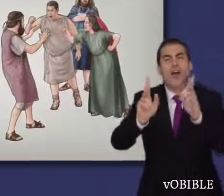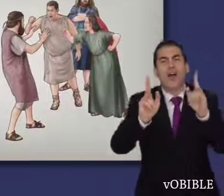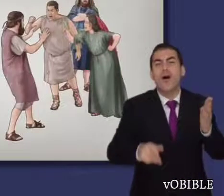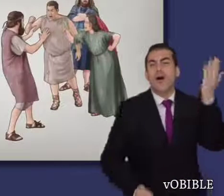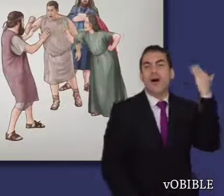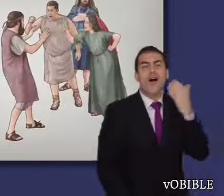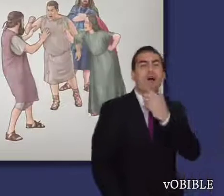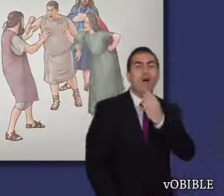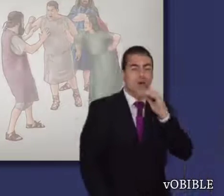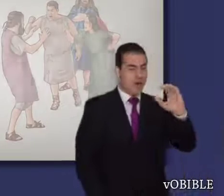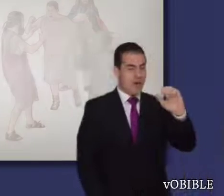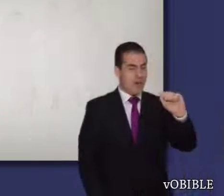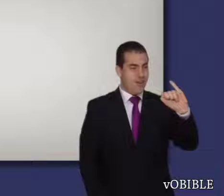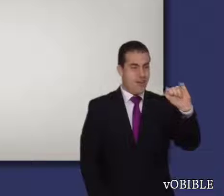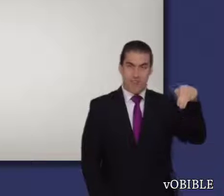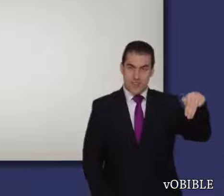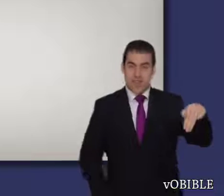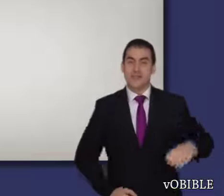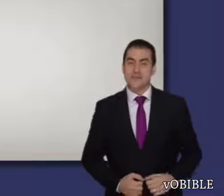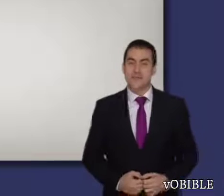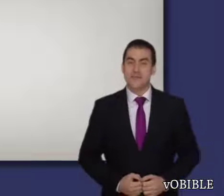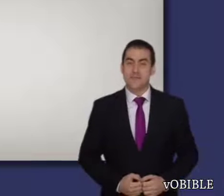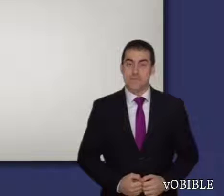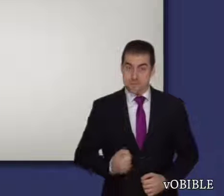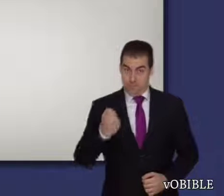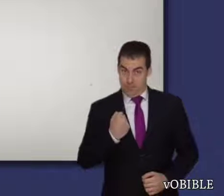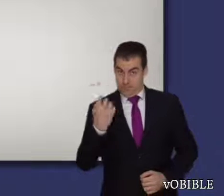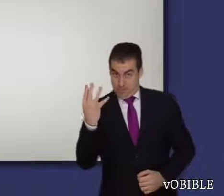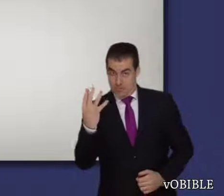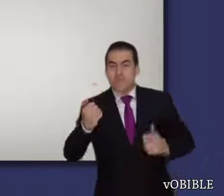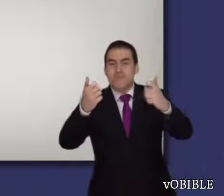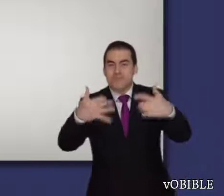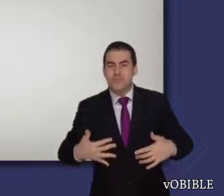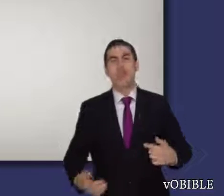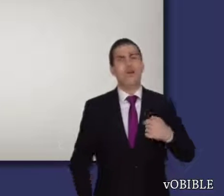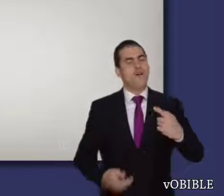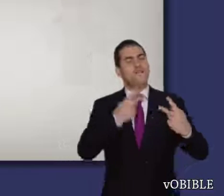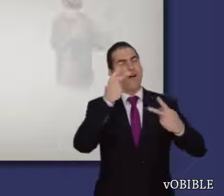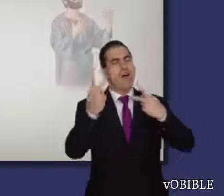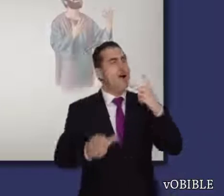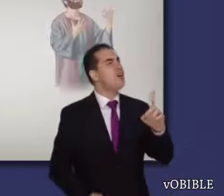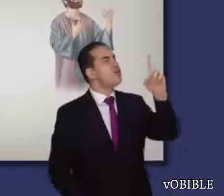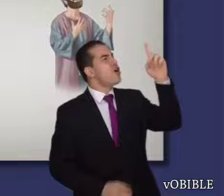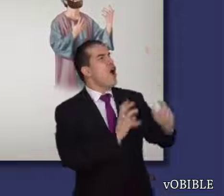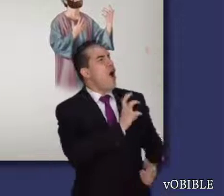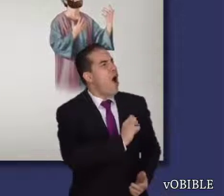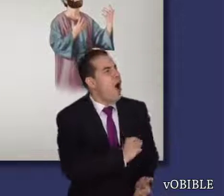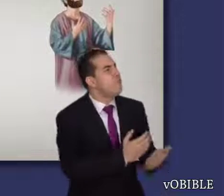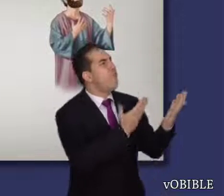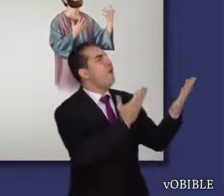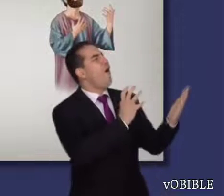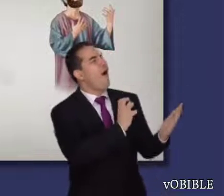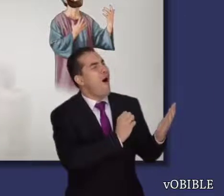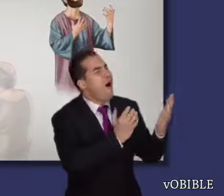irmãos. No capítulo 4, João continua falando sobre o amor. Ele nos relembra que não podemos falar que amamos